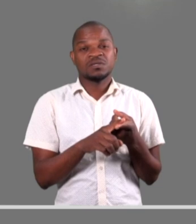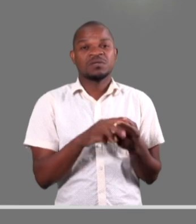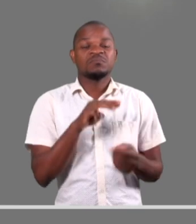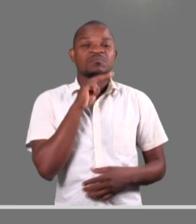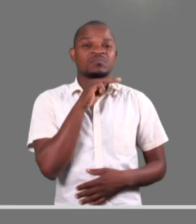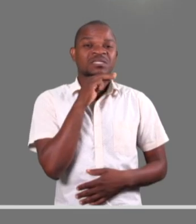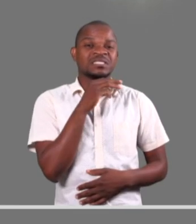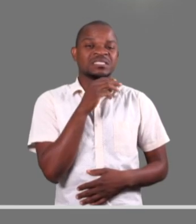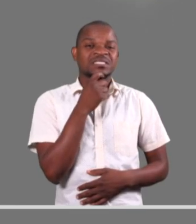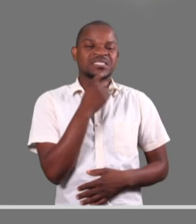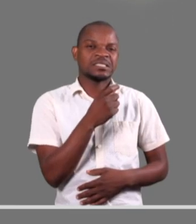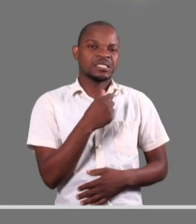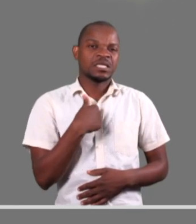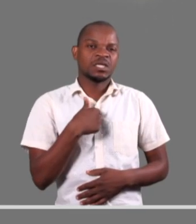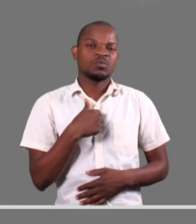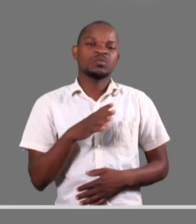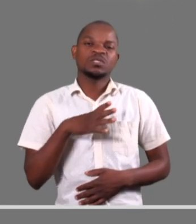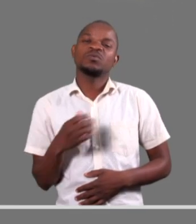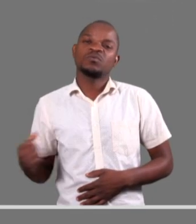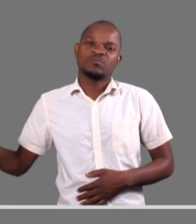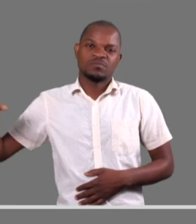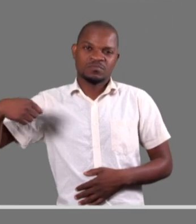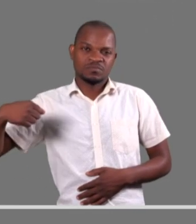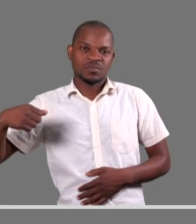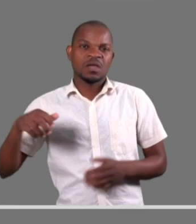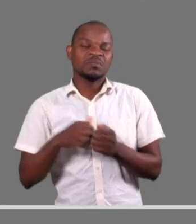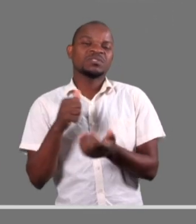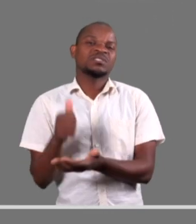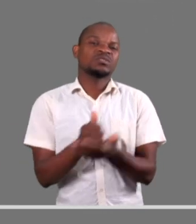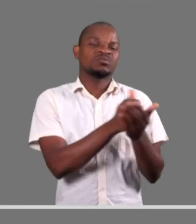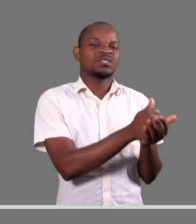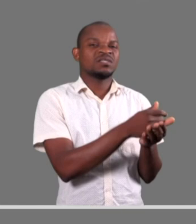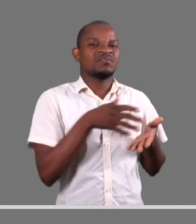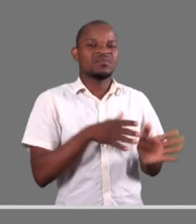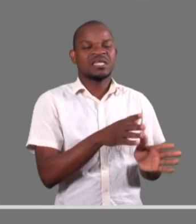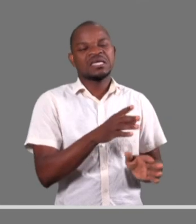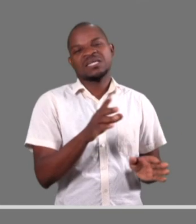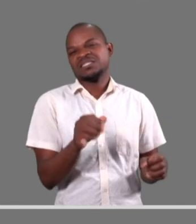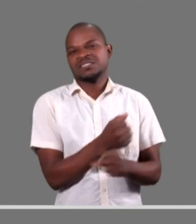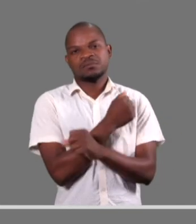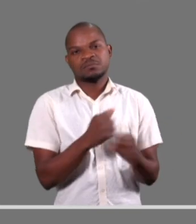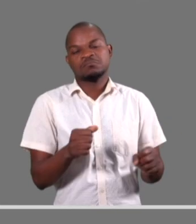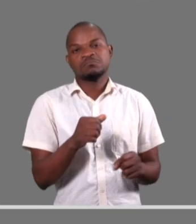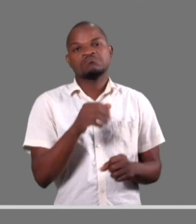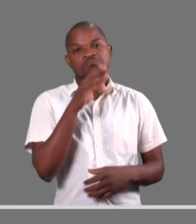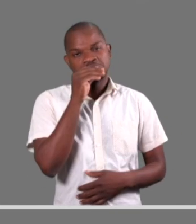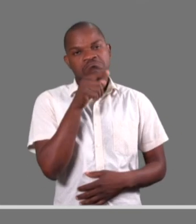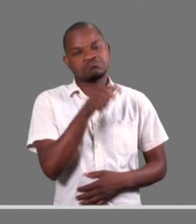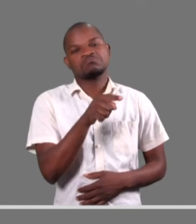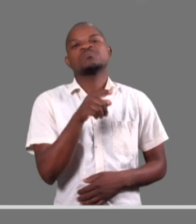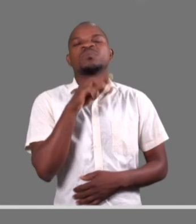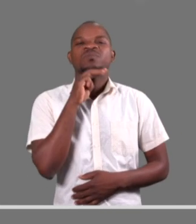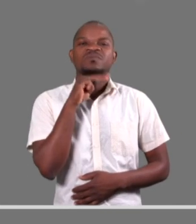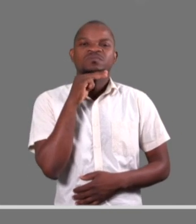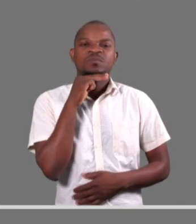disse que não podia largar o lar dela por causa da Joana. É o que a mãe disse. Não podia